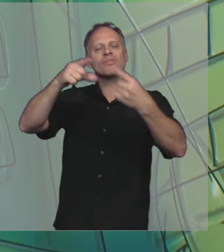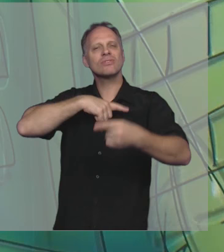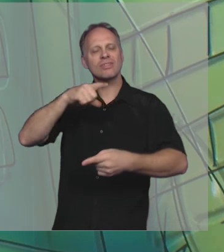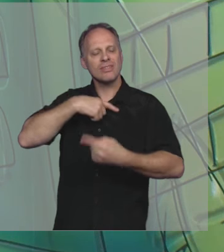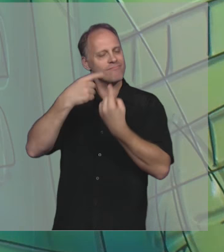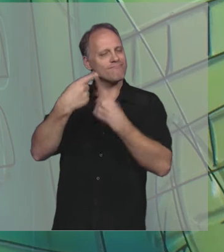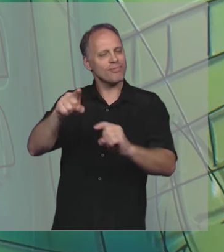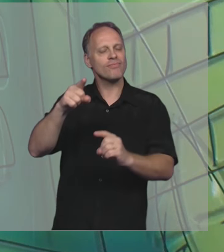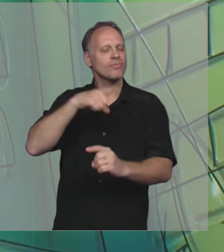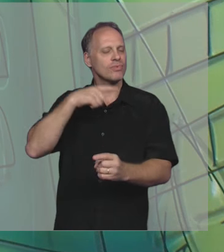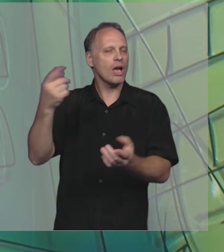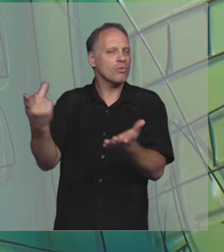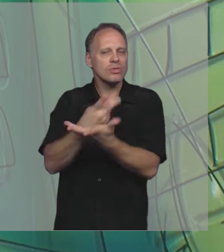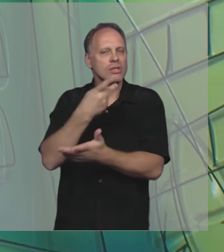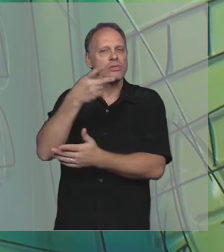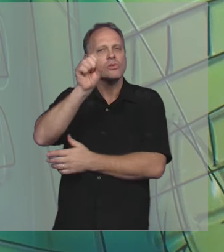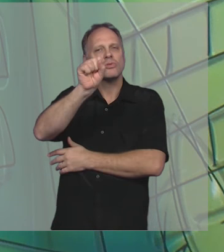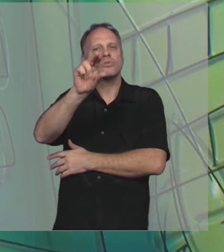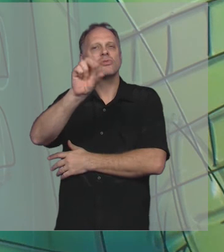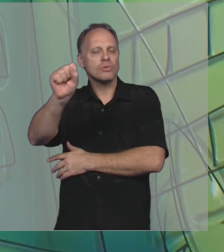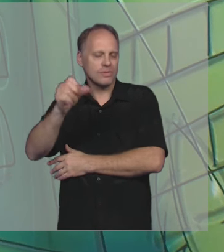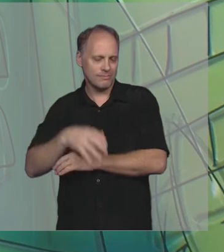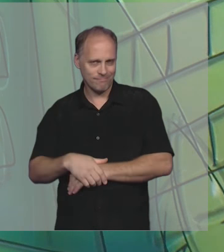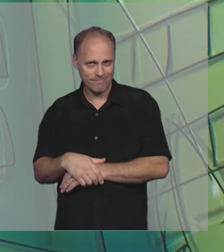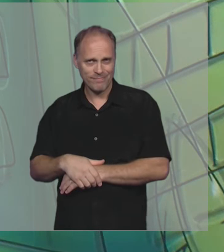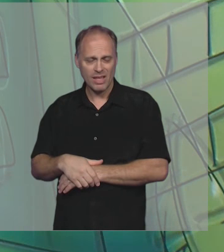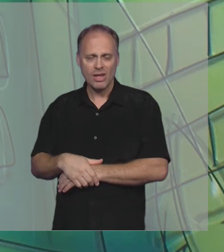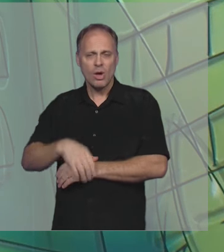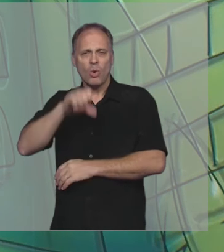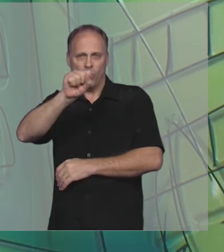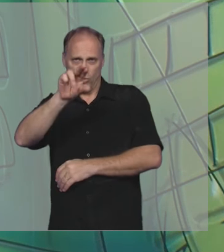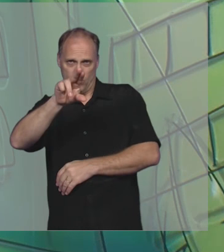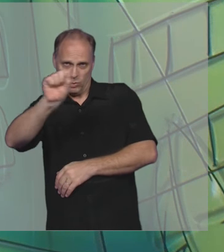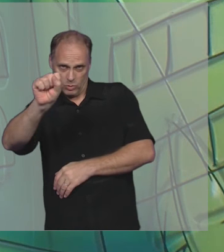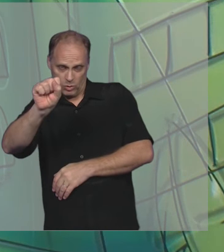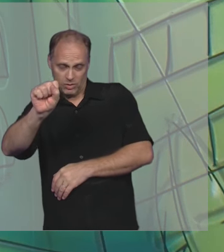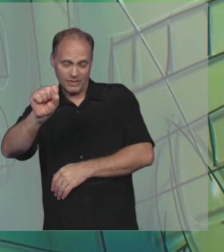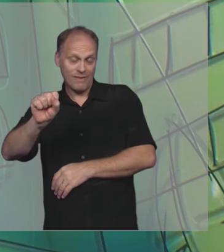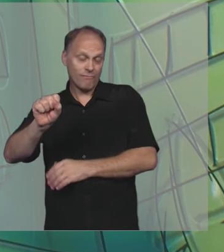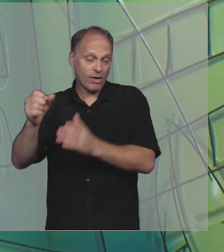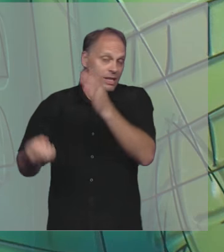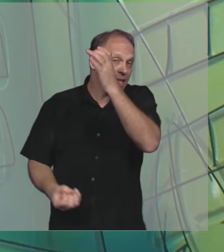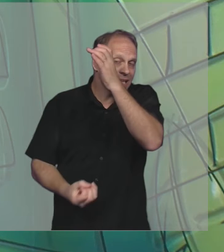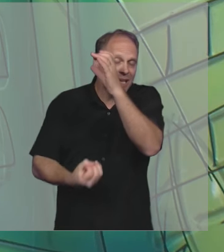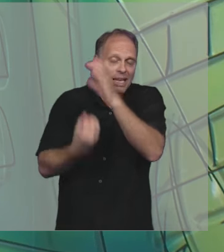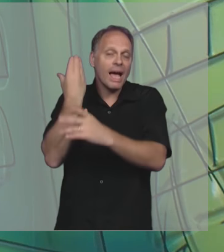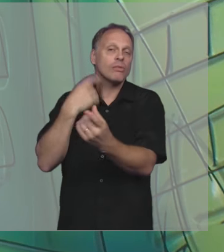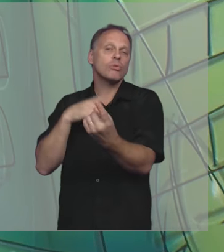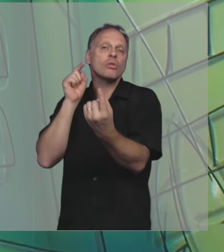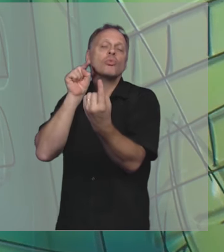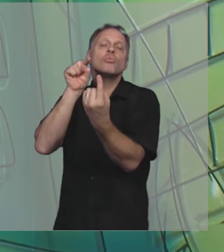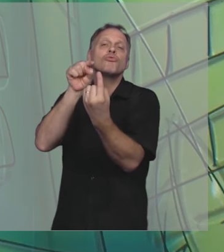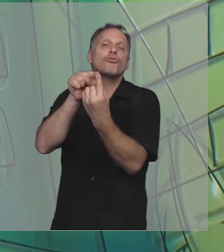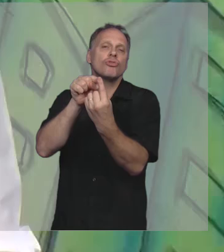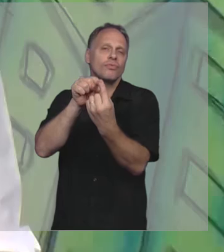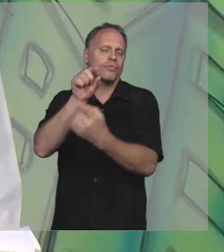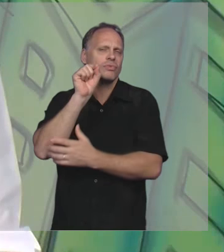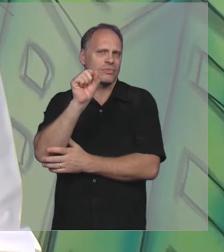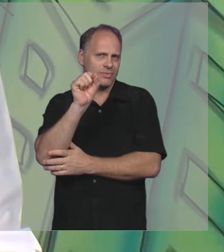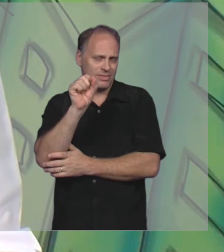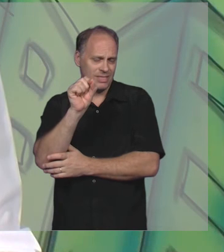de Saúde enfrenta? O Sistema Único de Saúde ele foi criado dentro de um objetivo